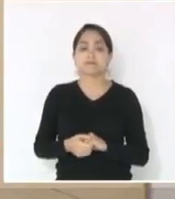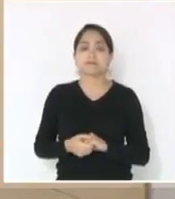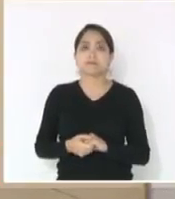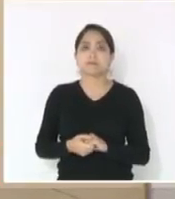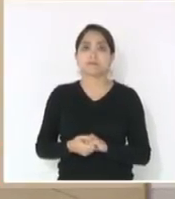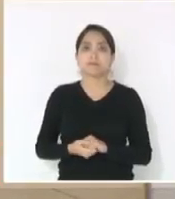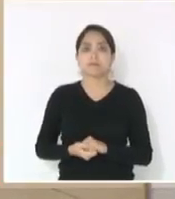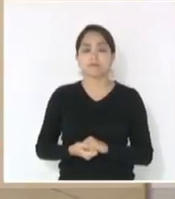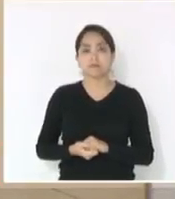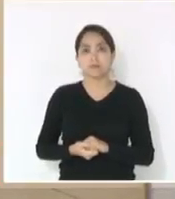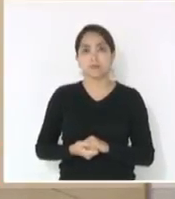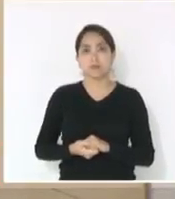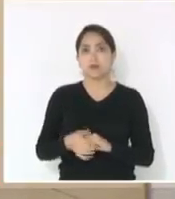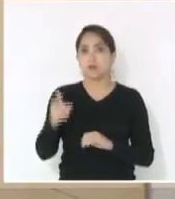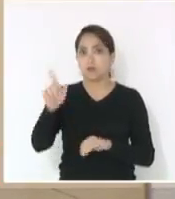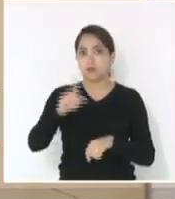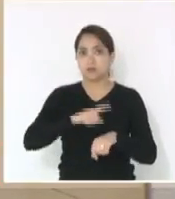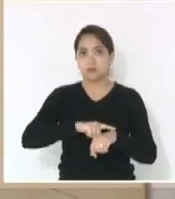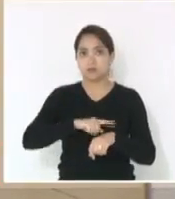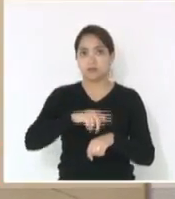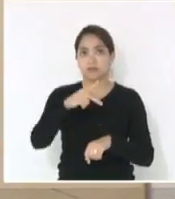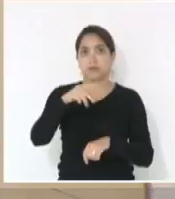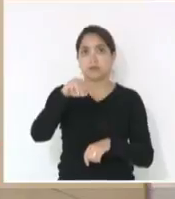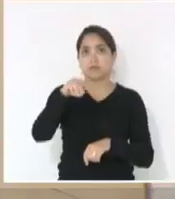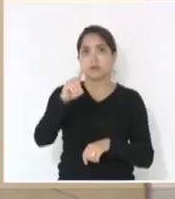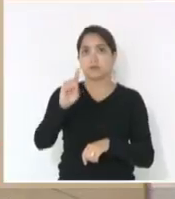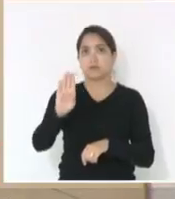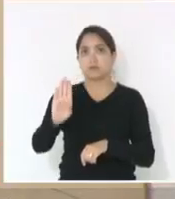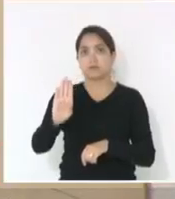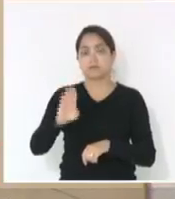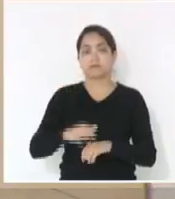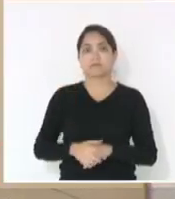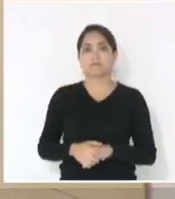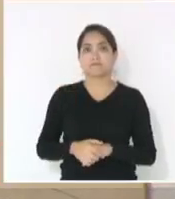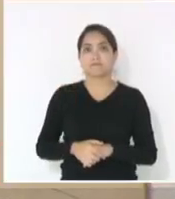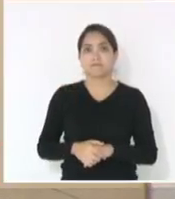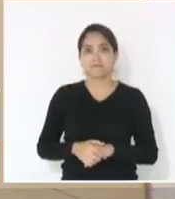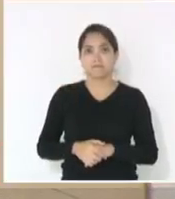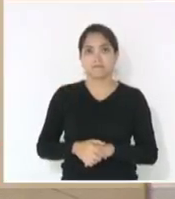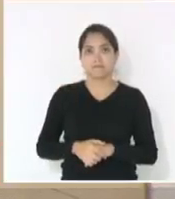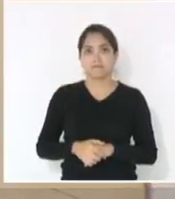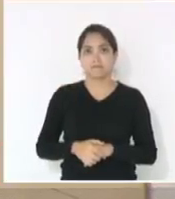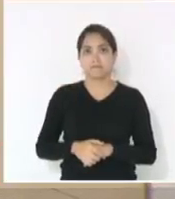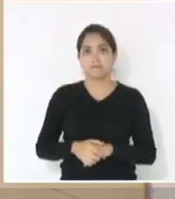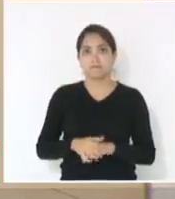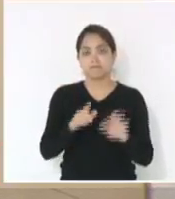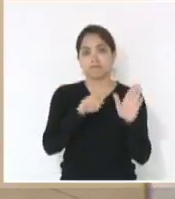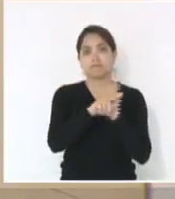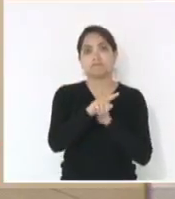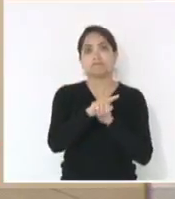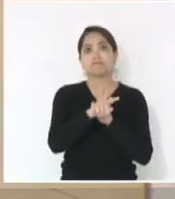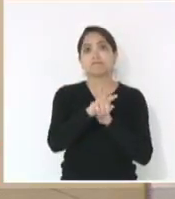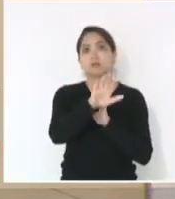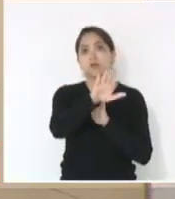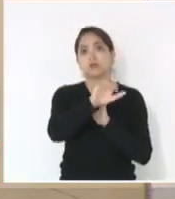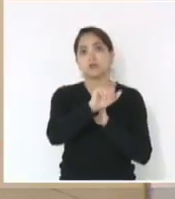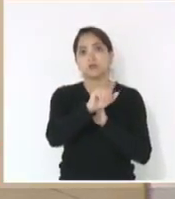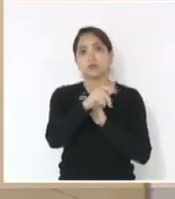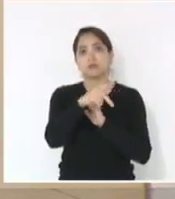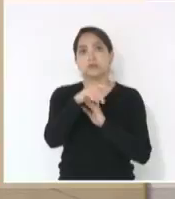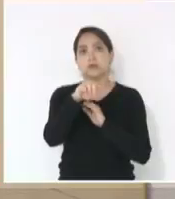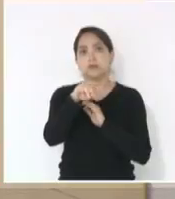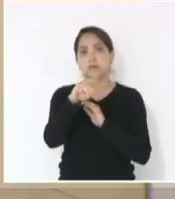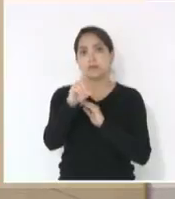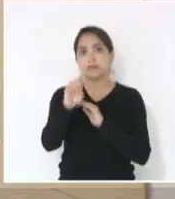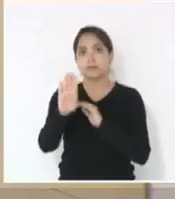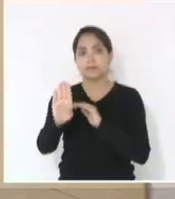O próximo, MDB, PMDB, MDB, PMDB, PMDB, deputado Fernando Coruja,